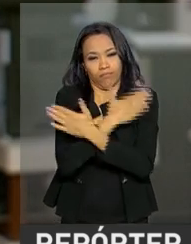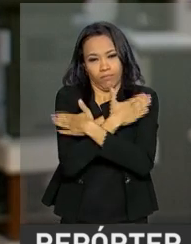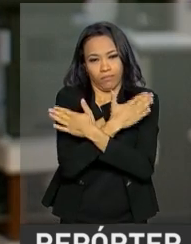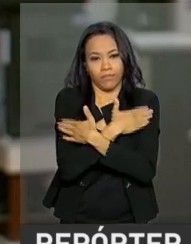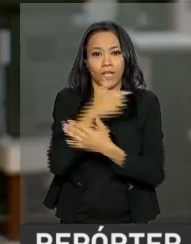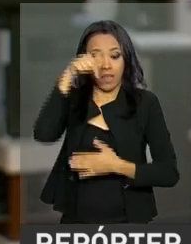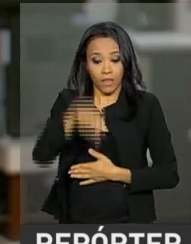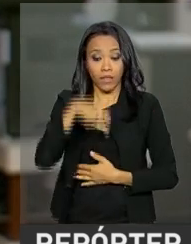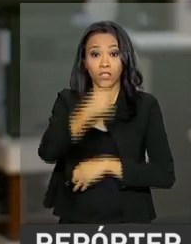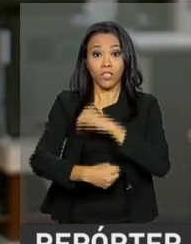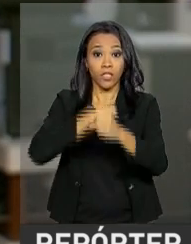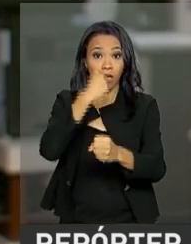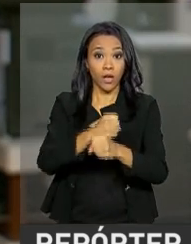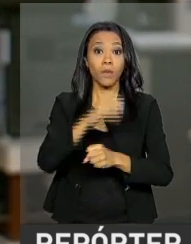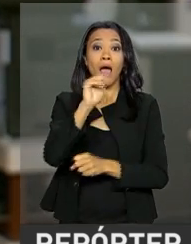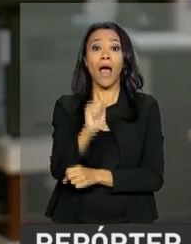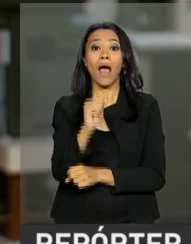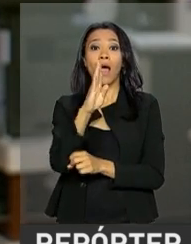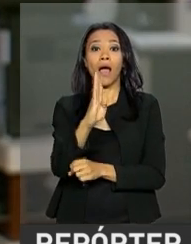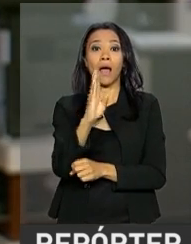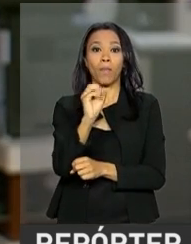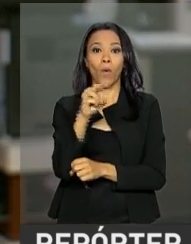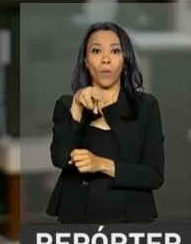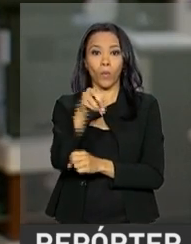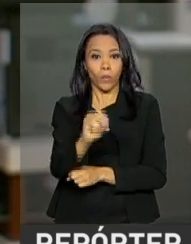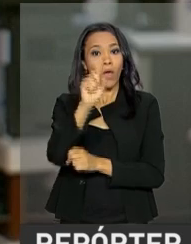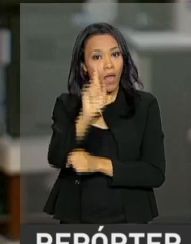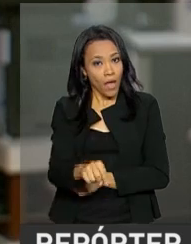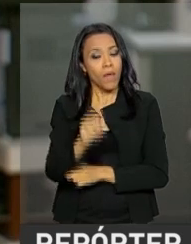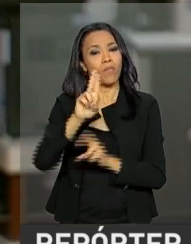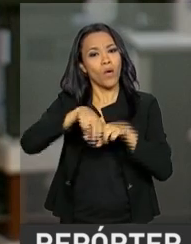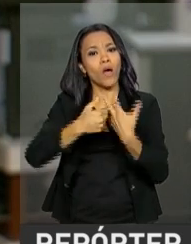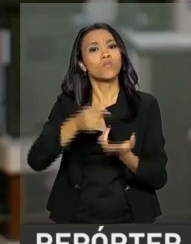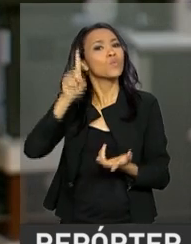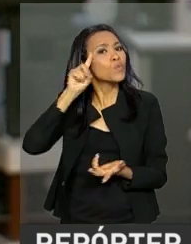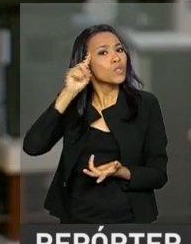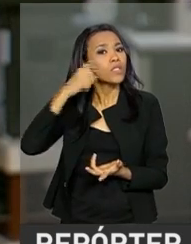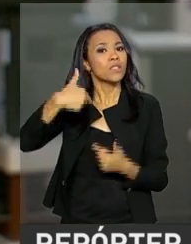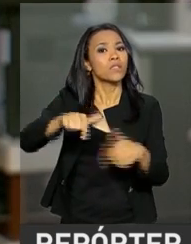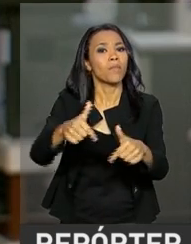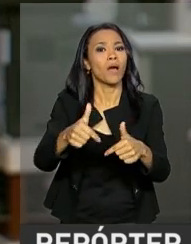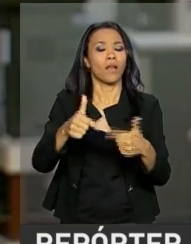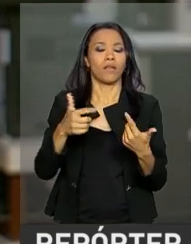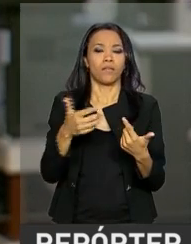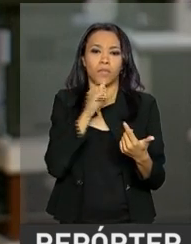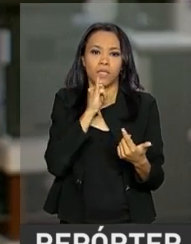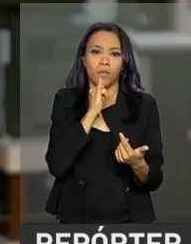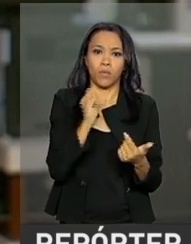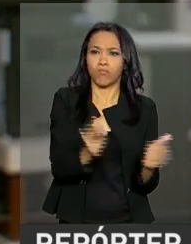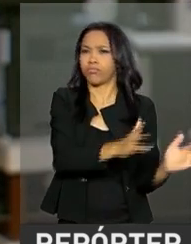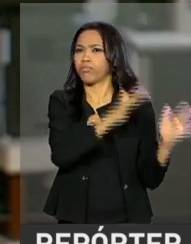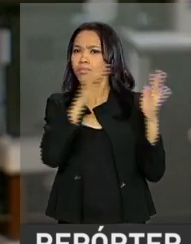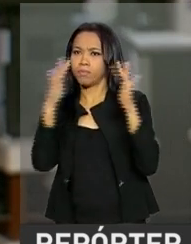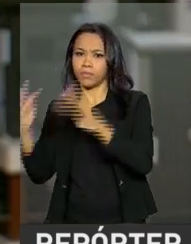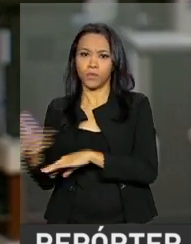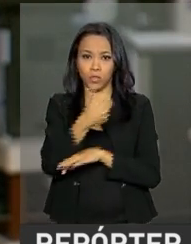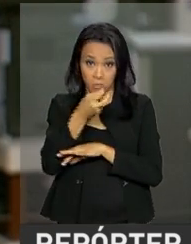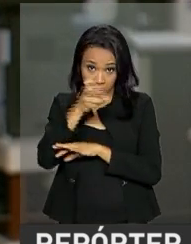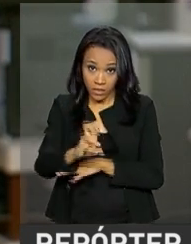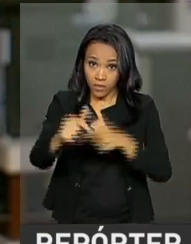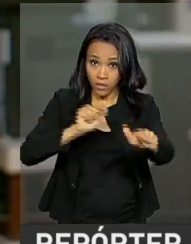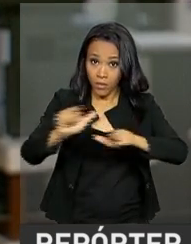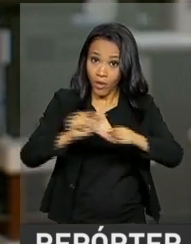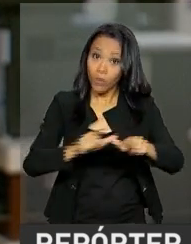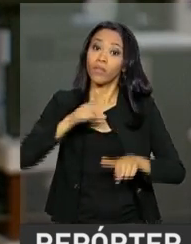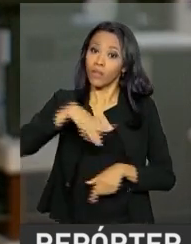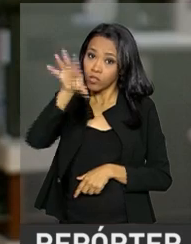a partir deste ano o abono é proporcional aos meses trabalhados durante o ano base quem trabalhou durante todo o ano de 2015 terá direito a um